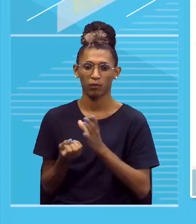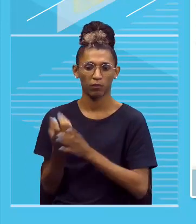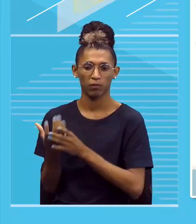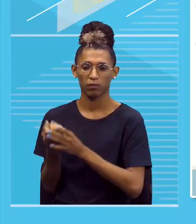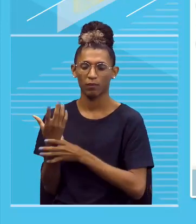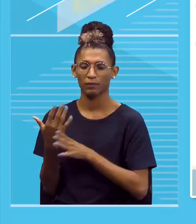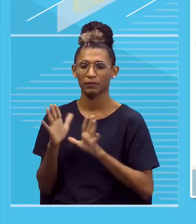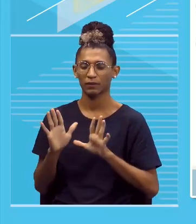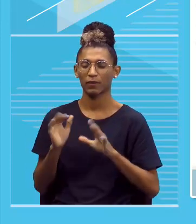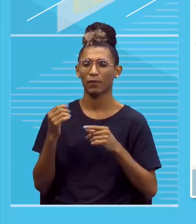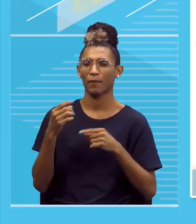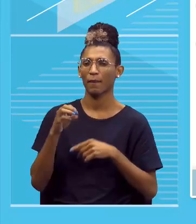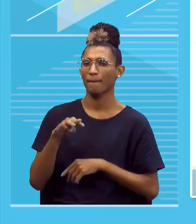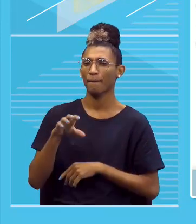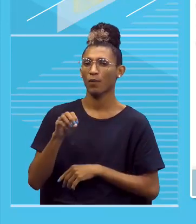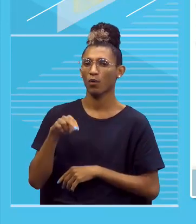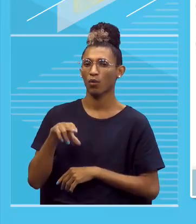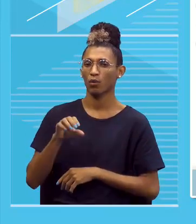porque monocultura